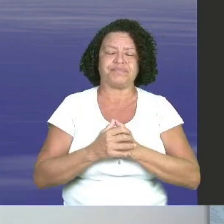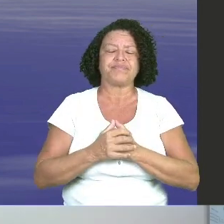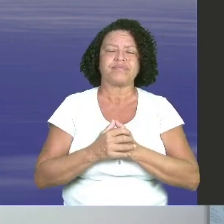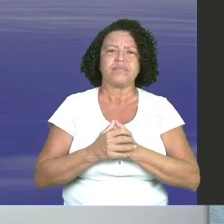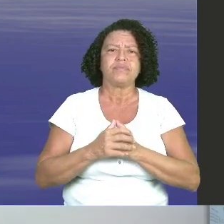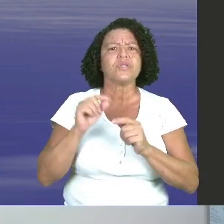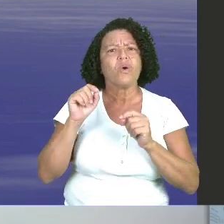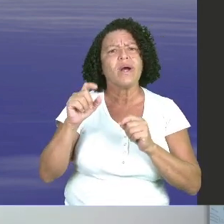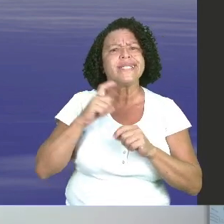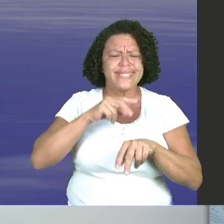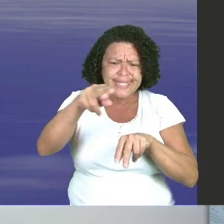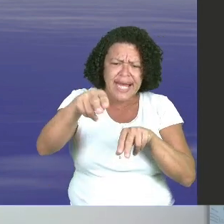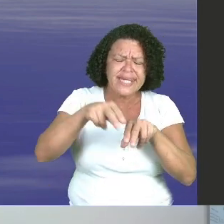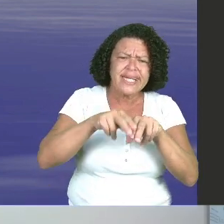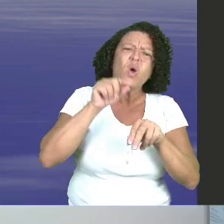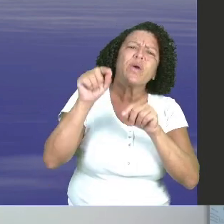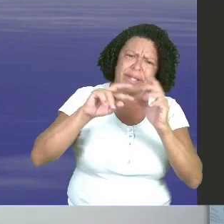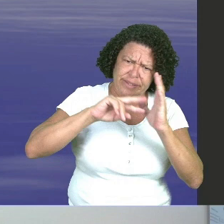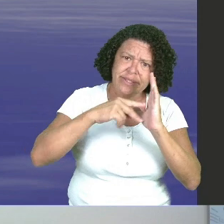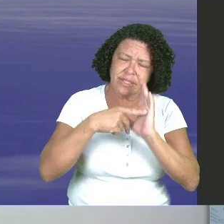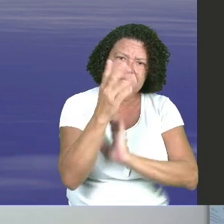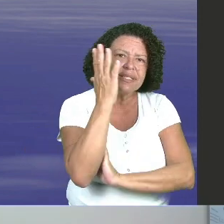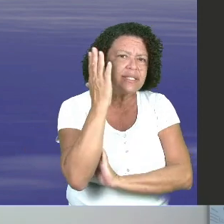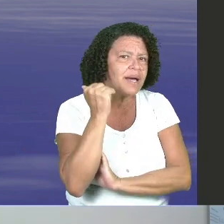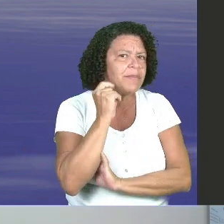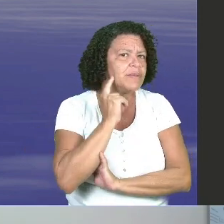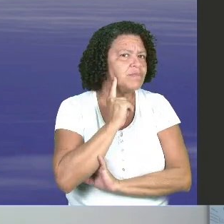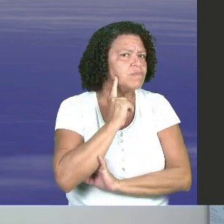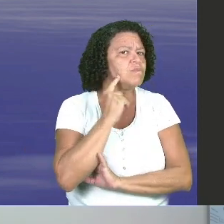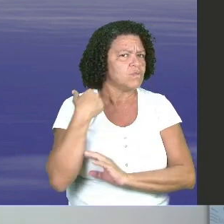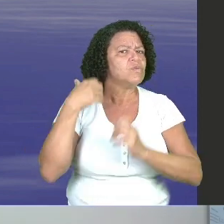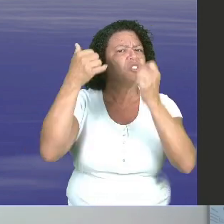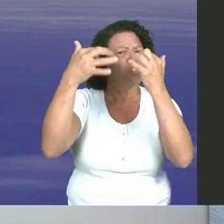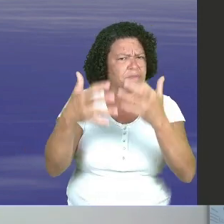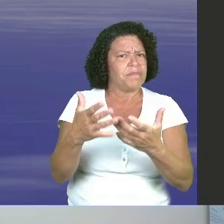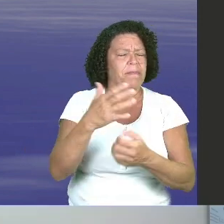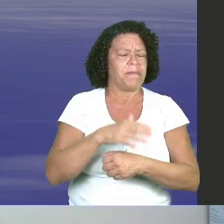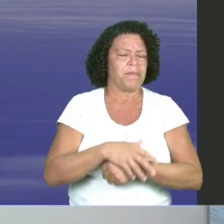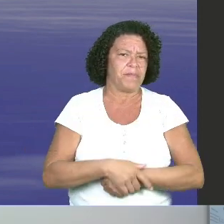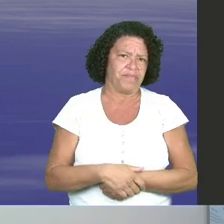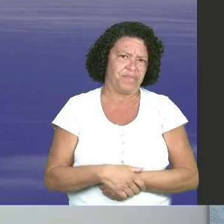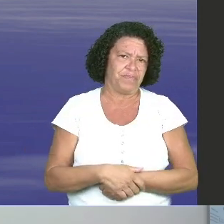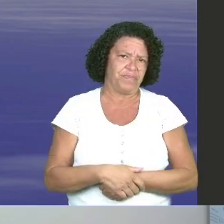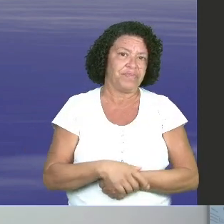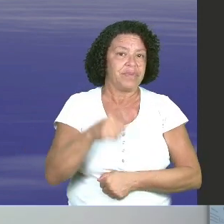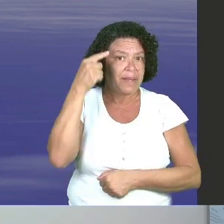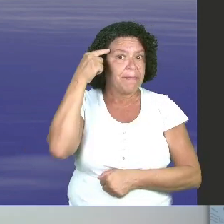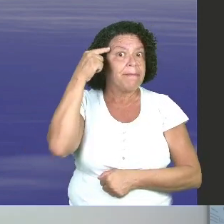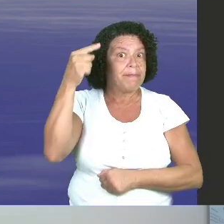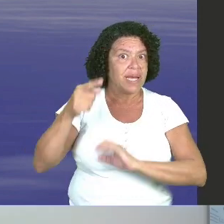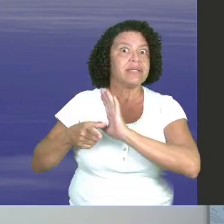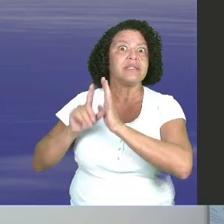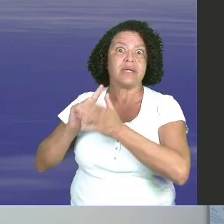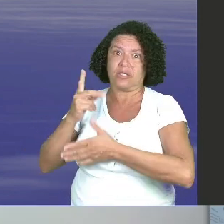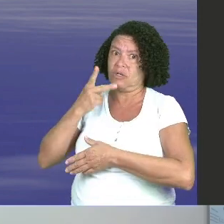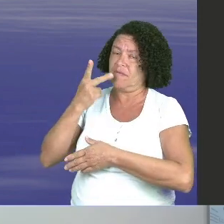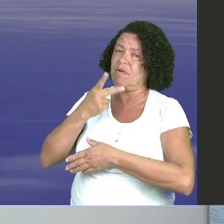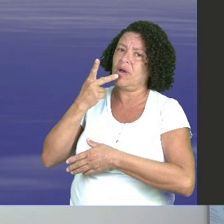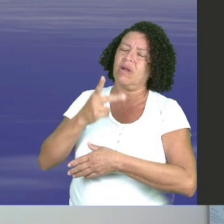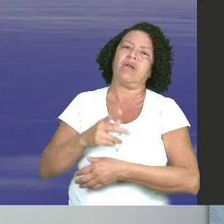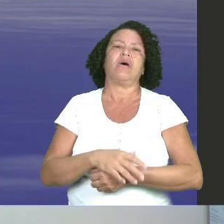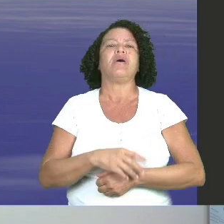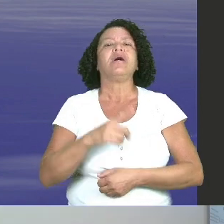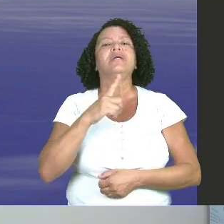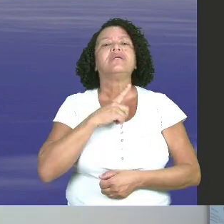assim, reencarnação, você sabe o que é reencarnação? Então explica o que é reencarnação. Você vai ter que pensar antes de falar. Tem